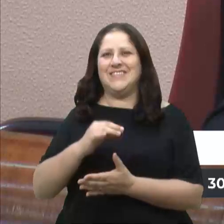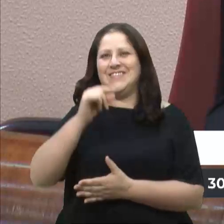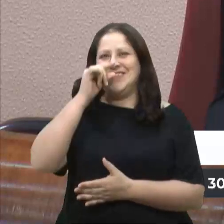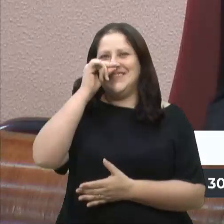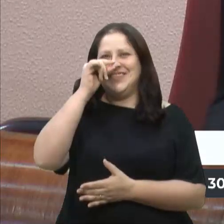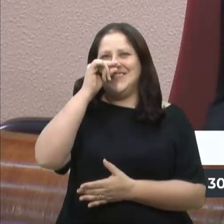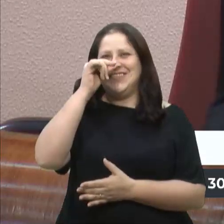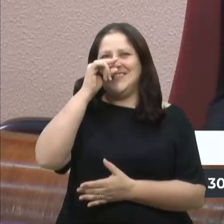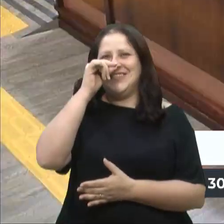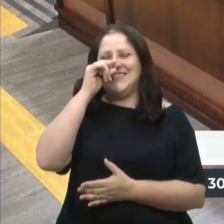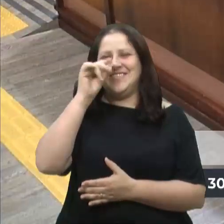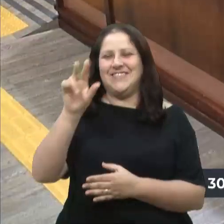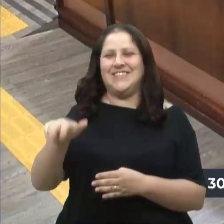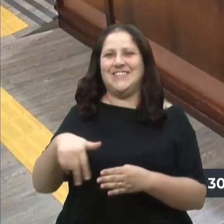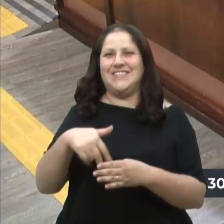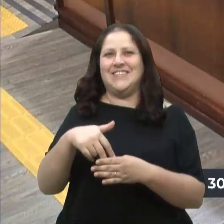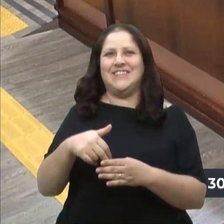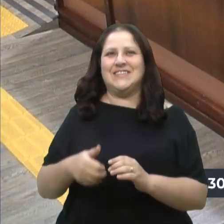Na tribuna.